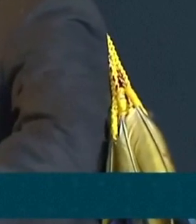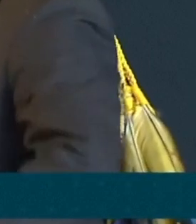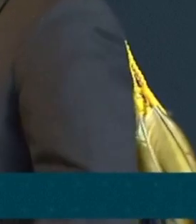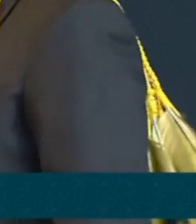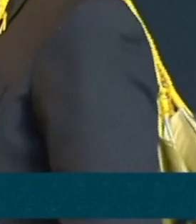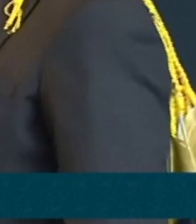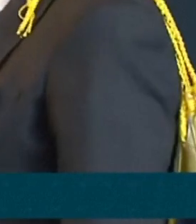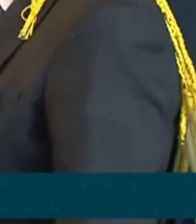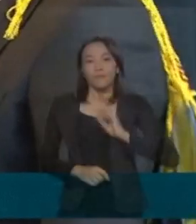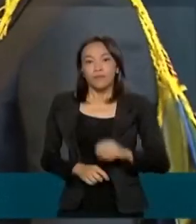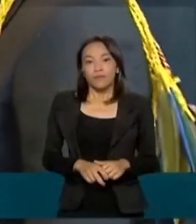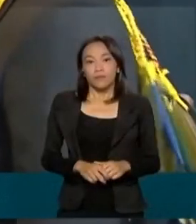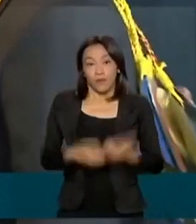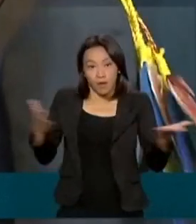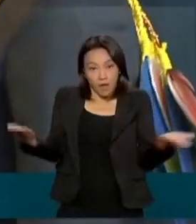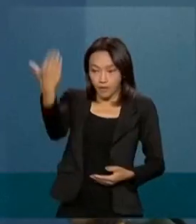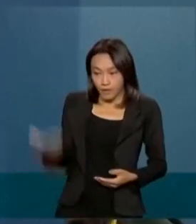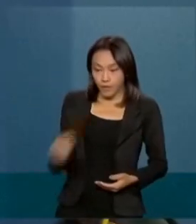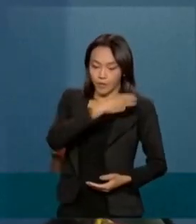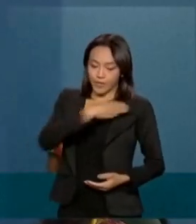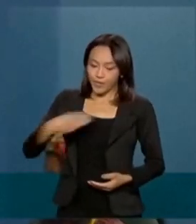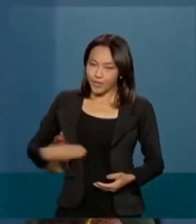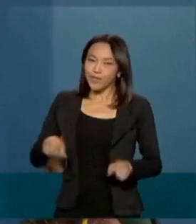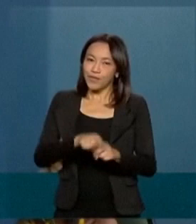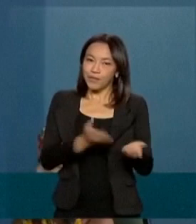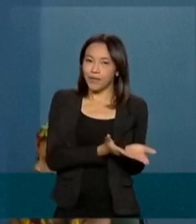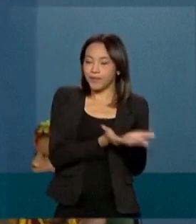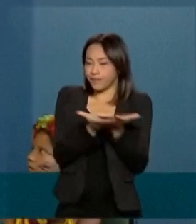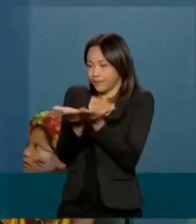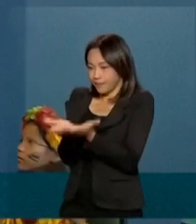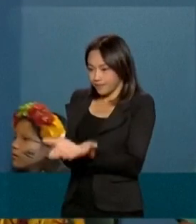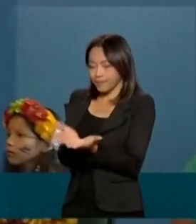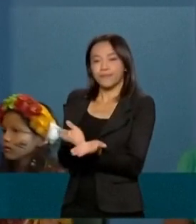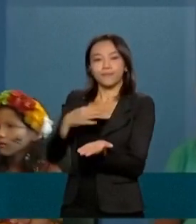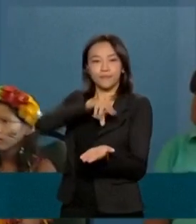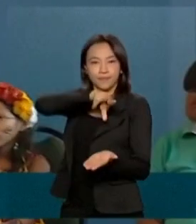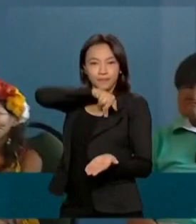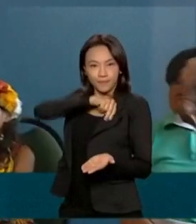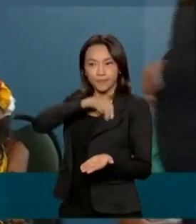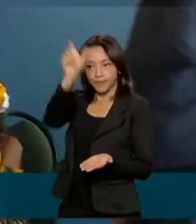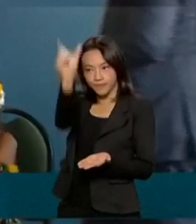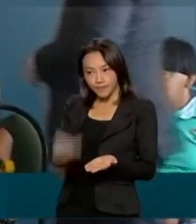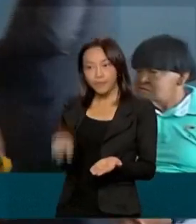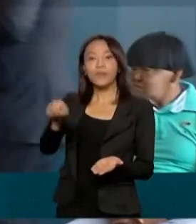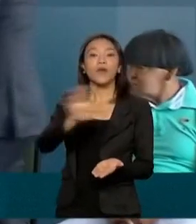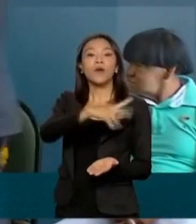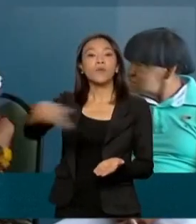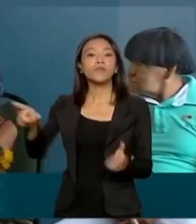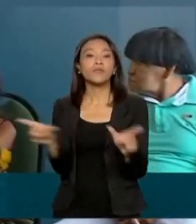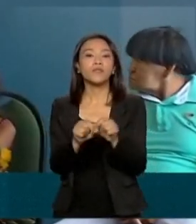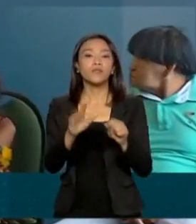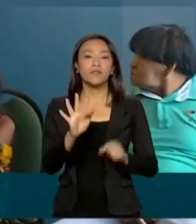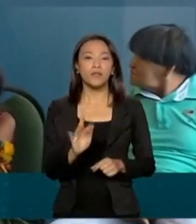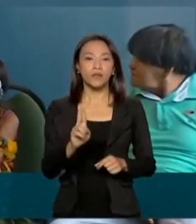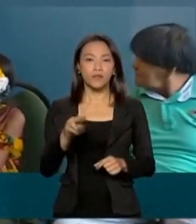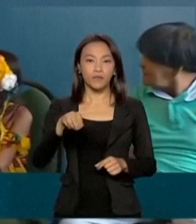no governo do ex-presidente no início desta semana Torres disse a imprensa que estava em férias nos Estados Unidos ele era o responsável